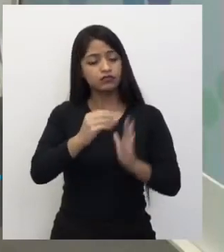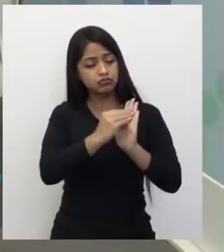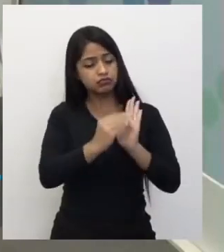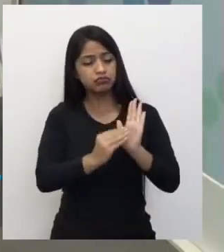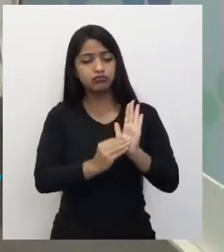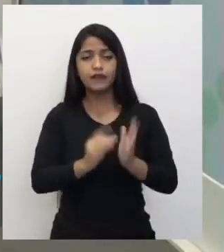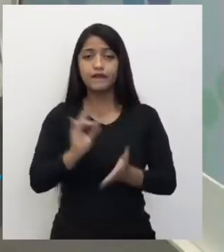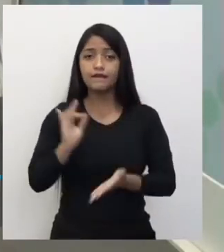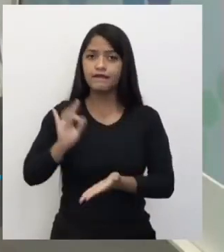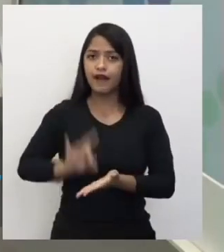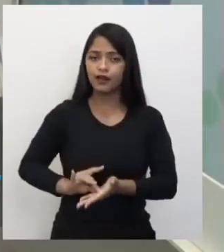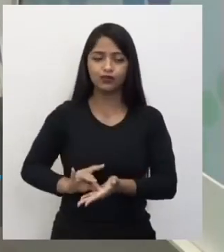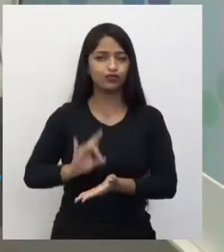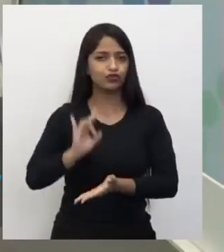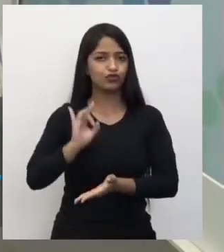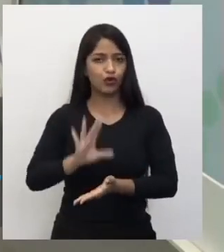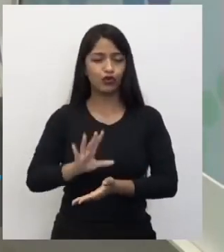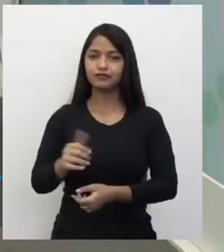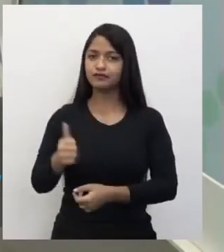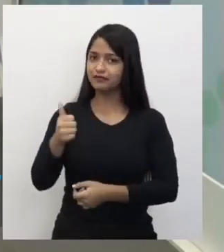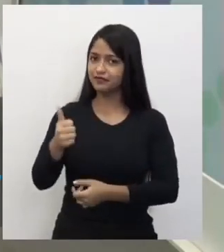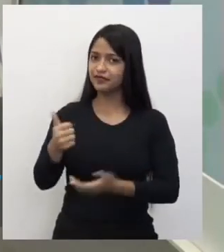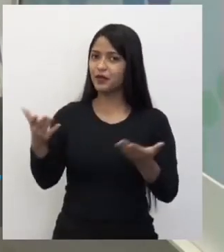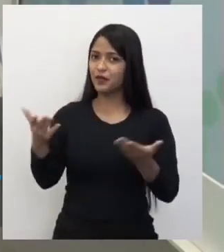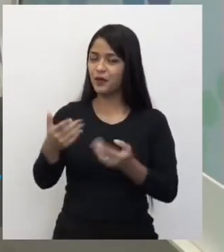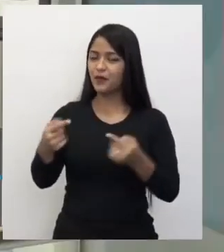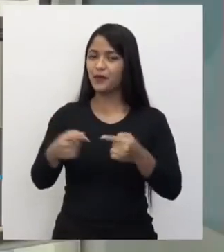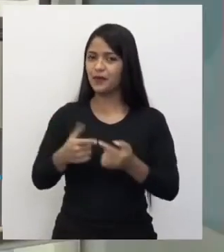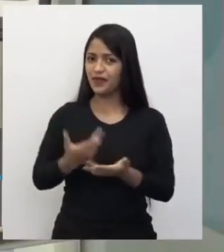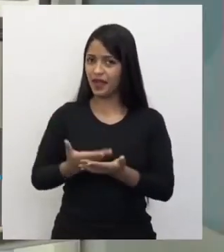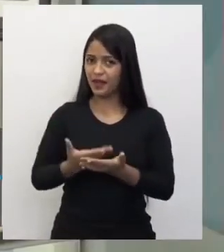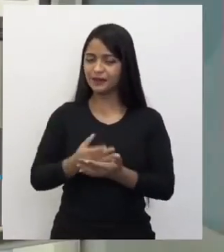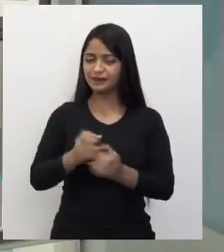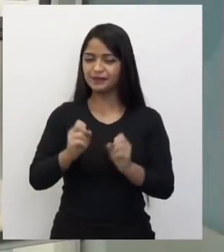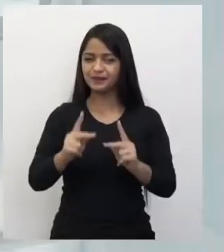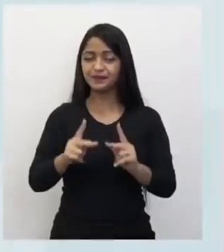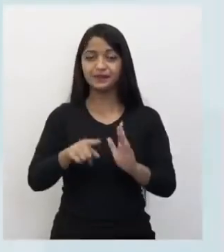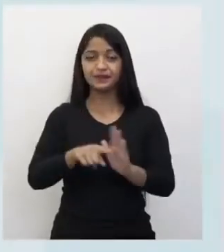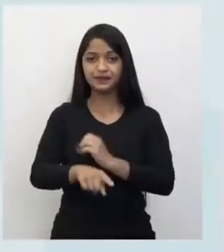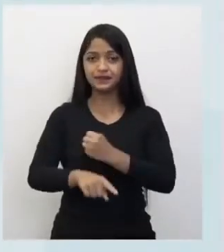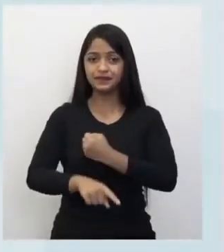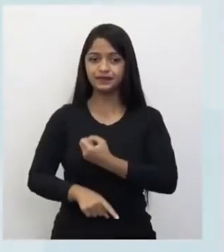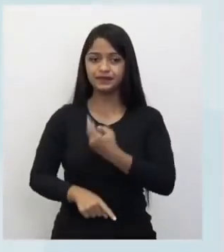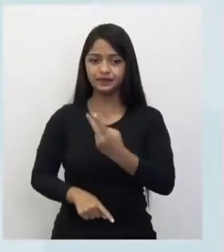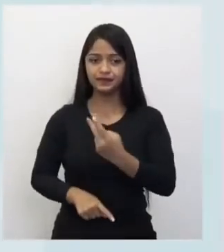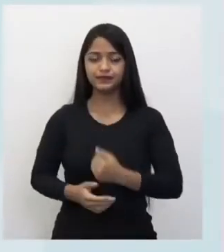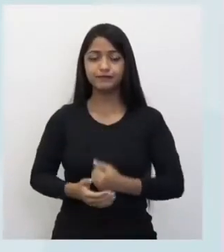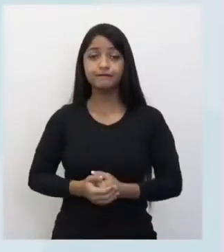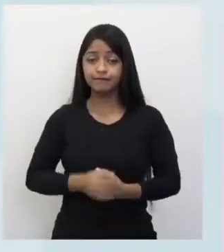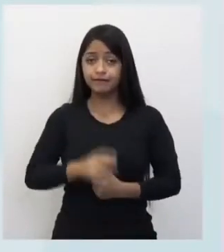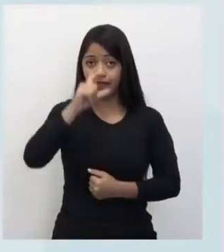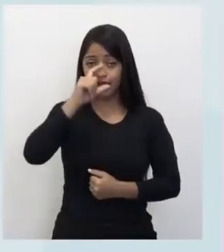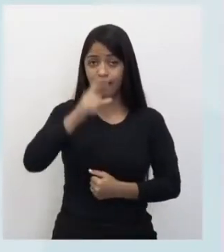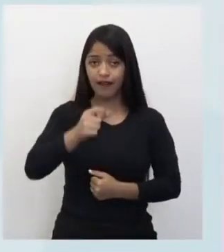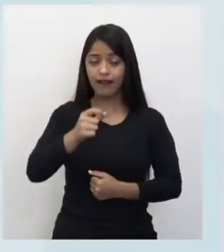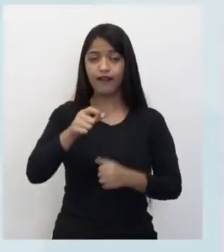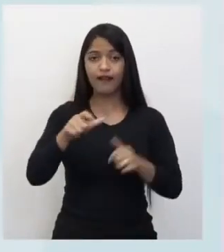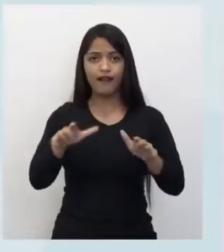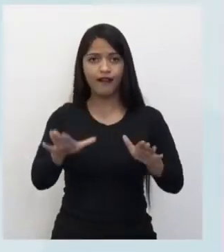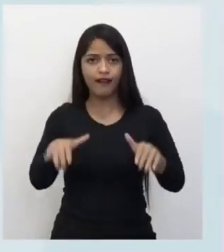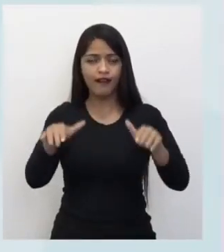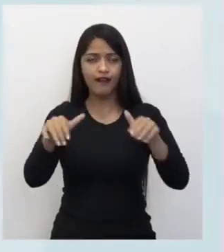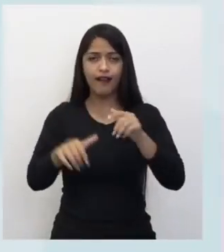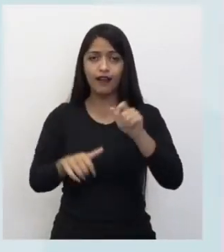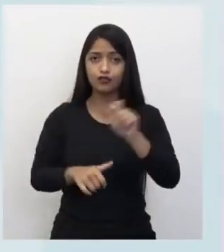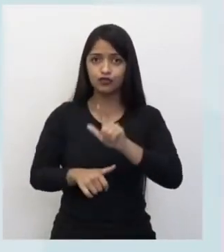fatos, exatamente, que a gente vai falar disso hoje, hein, Murilo? Ligadinho. Aí a 2. A causa da extinção da ararinha azul na natureza está